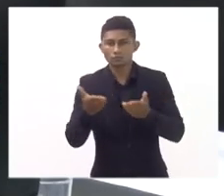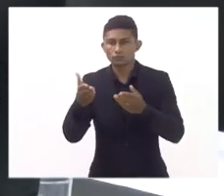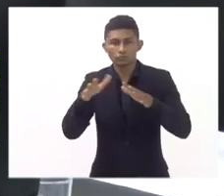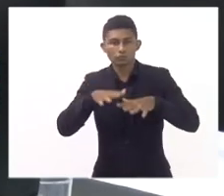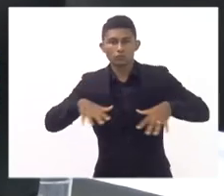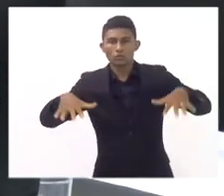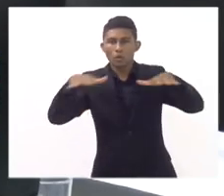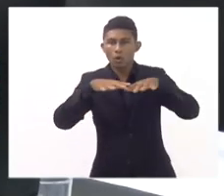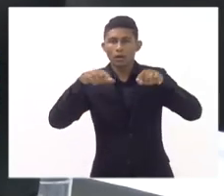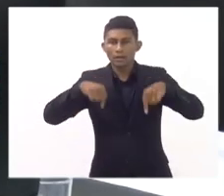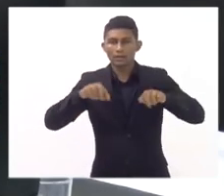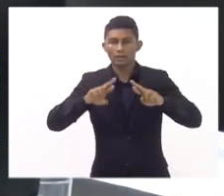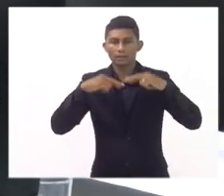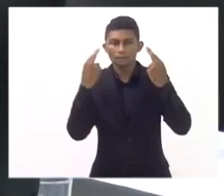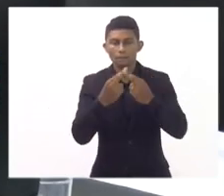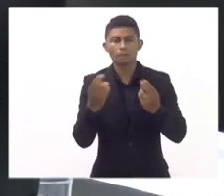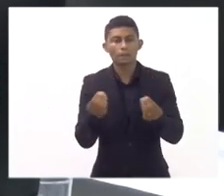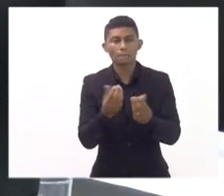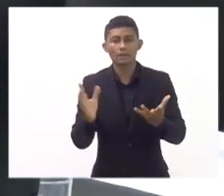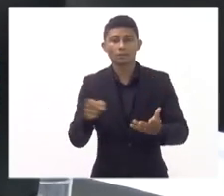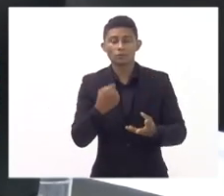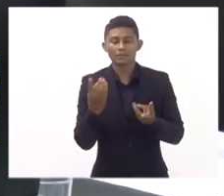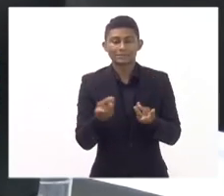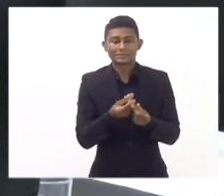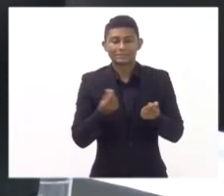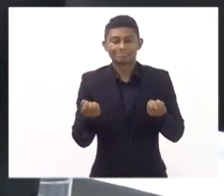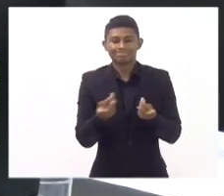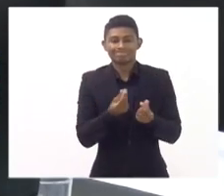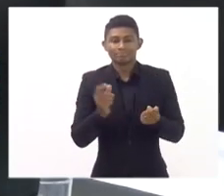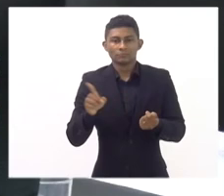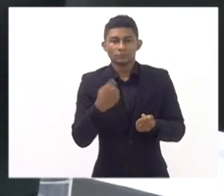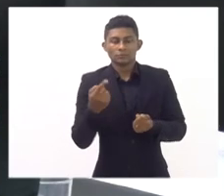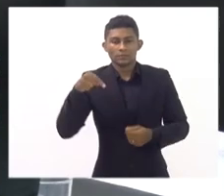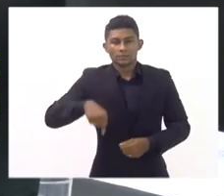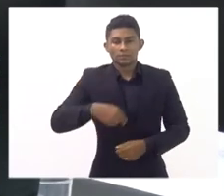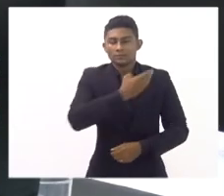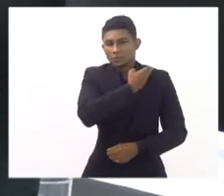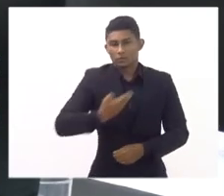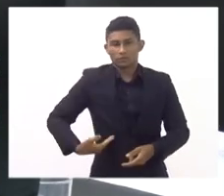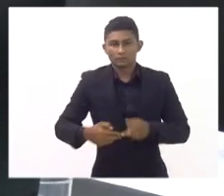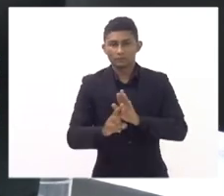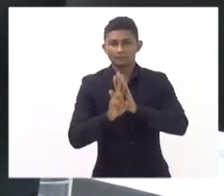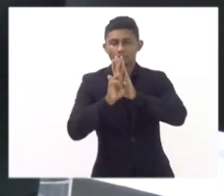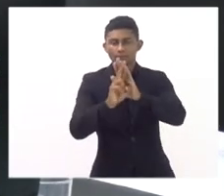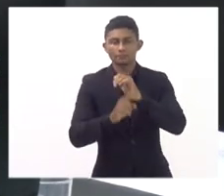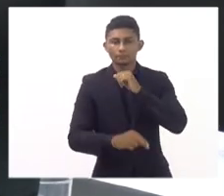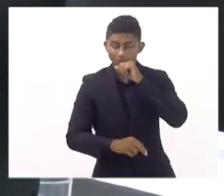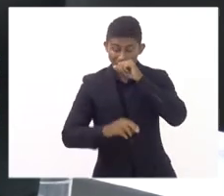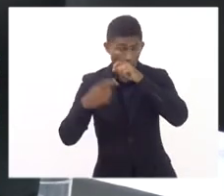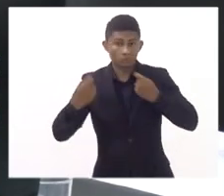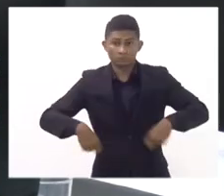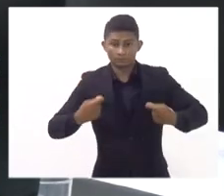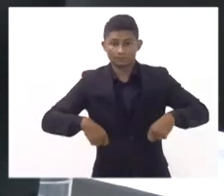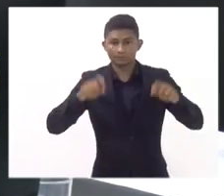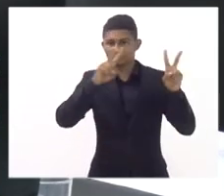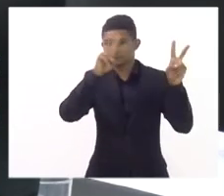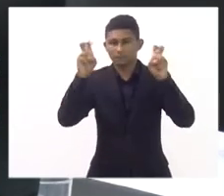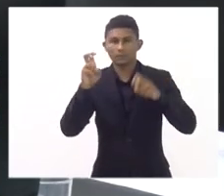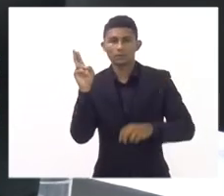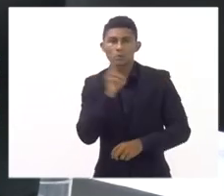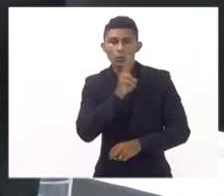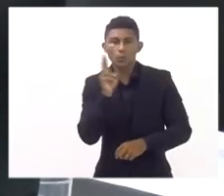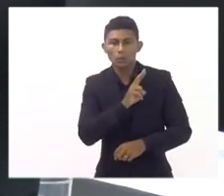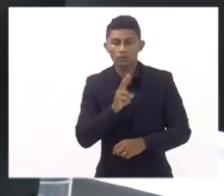que houvesse uma sensibilidade de todos nós, né, representantes do poder público, sobre a urgência desse tema, para que a gente pudesse ter uma dimensão